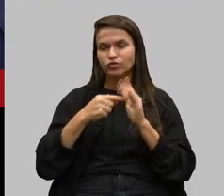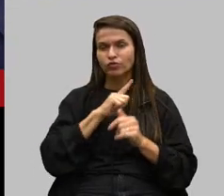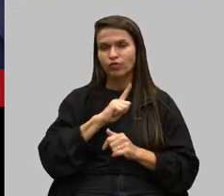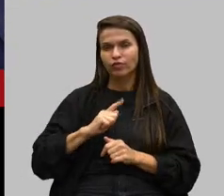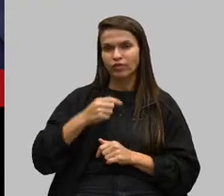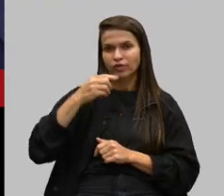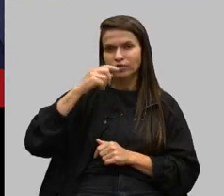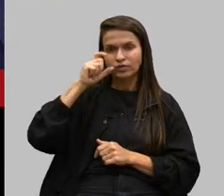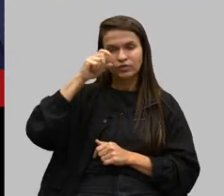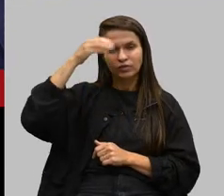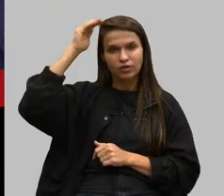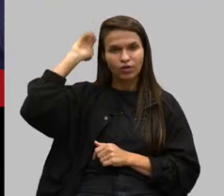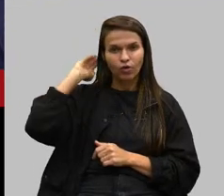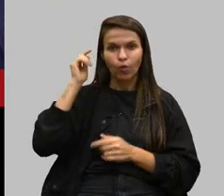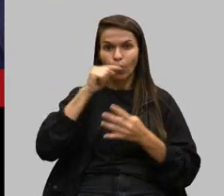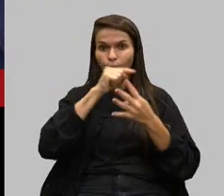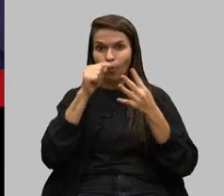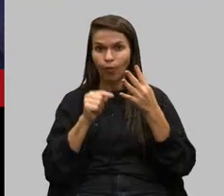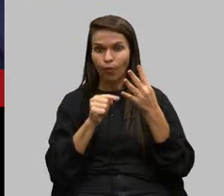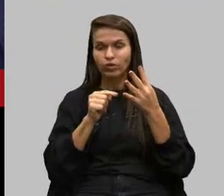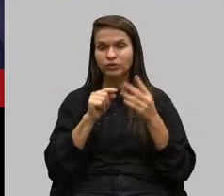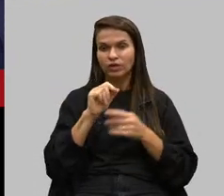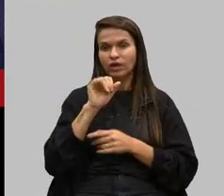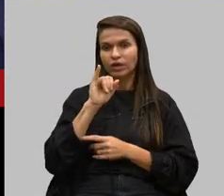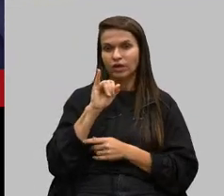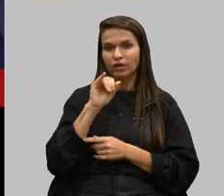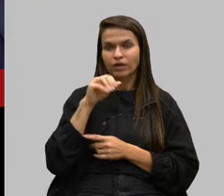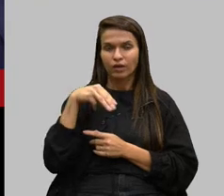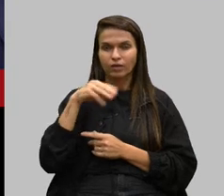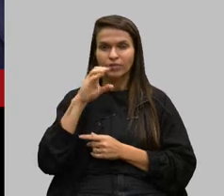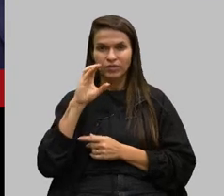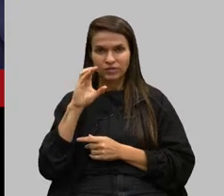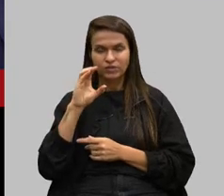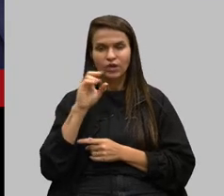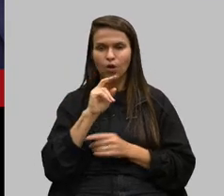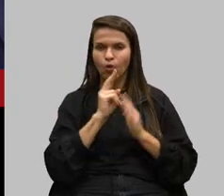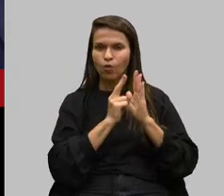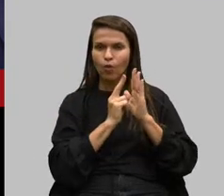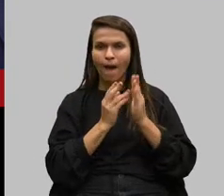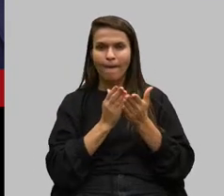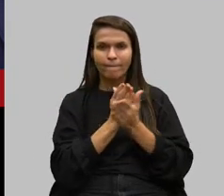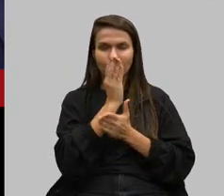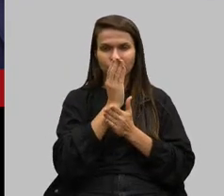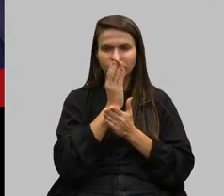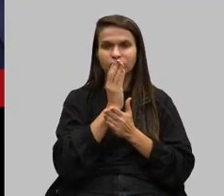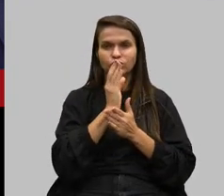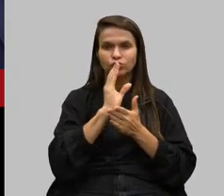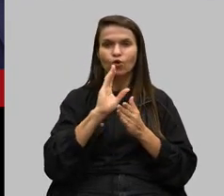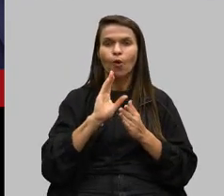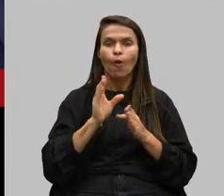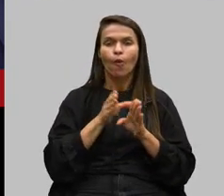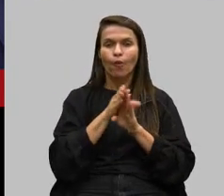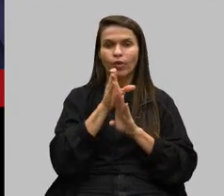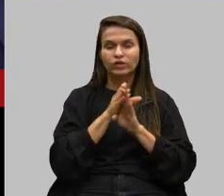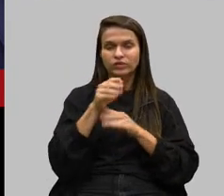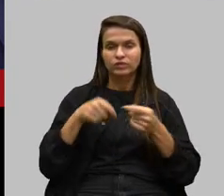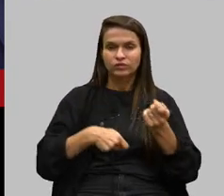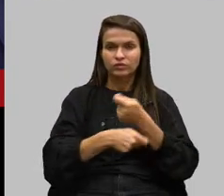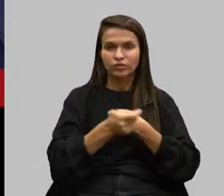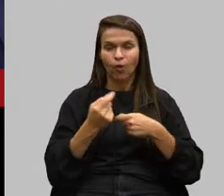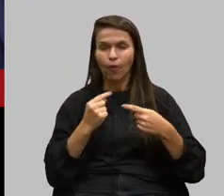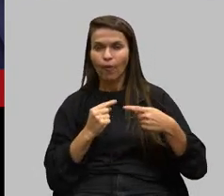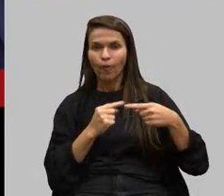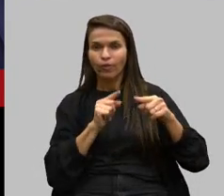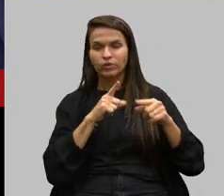nomeado quatro novos dirigentes da Mc sem submeter os nomes à aprovação do Conselho de administração em afronta o que